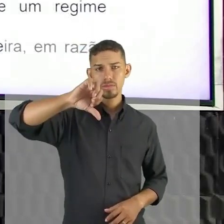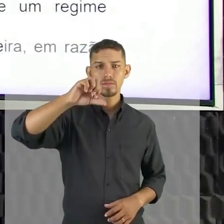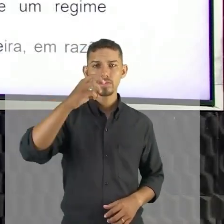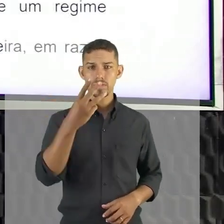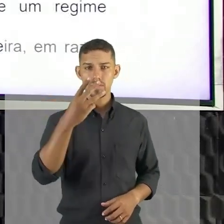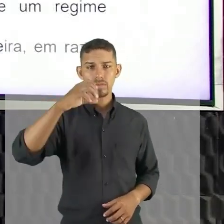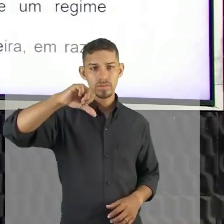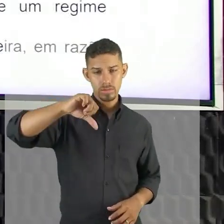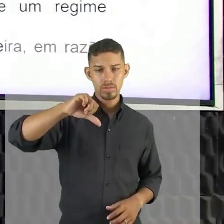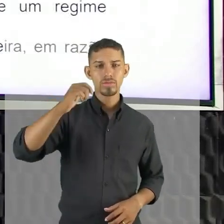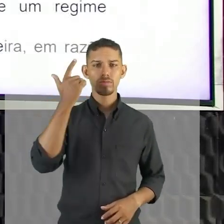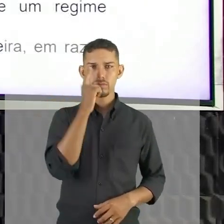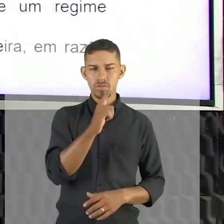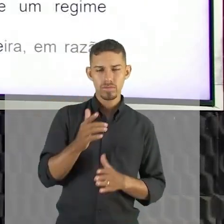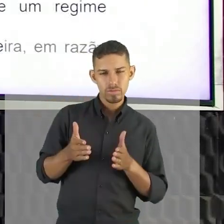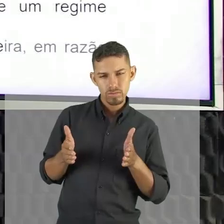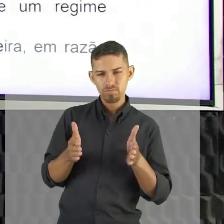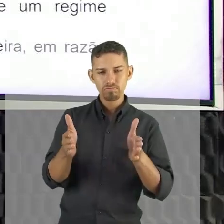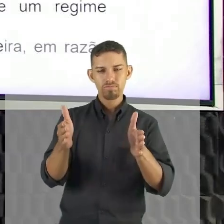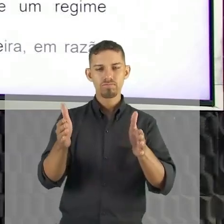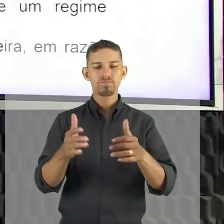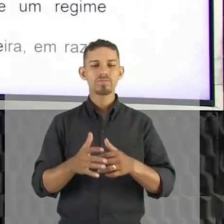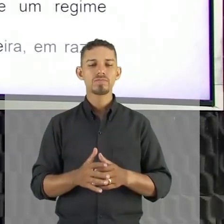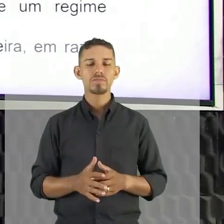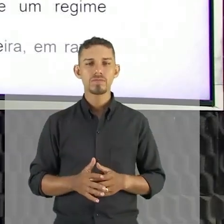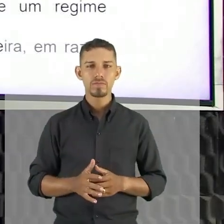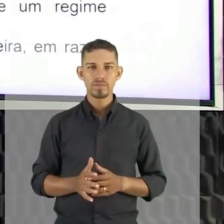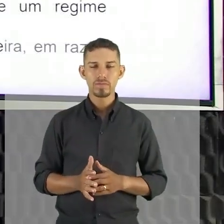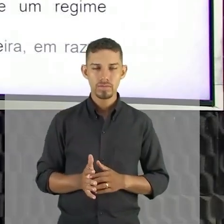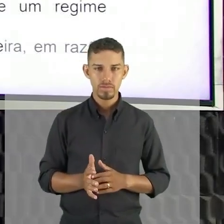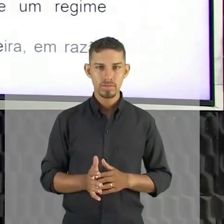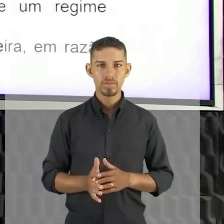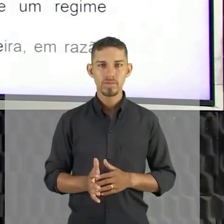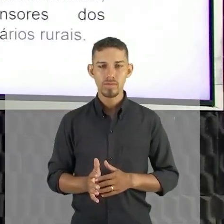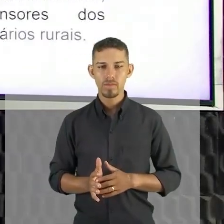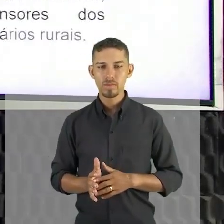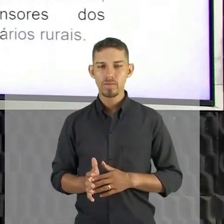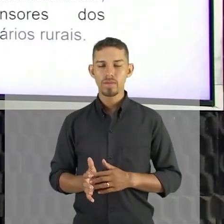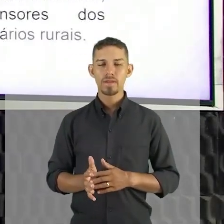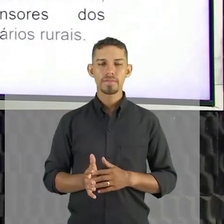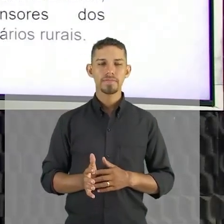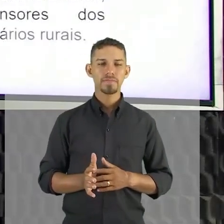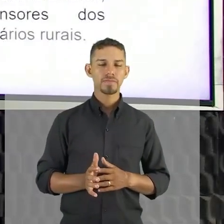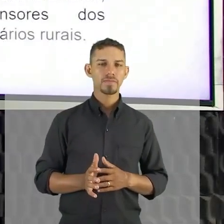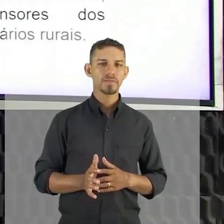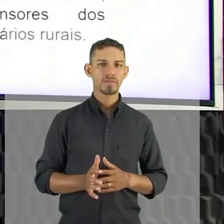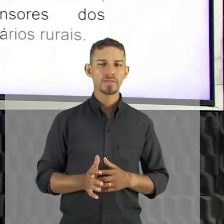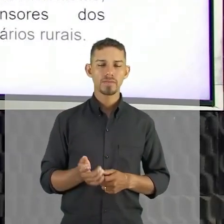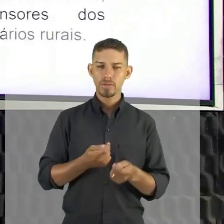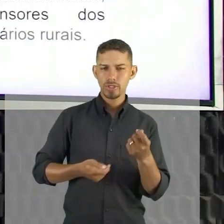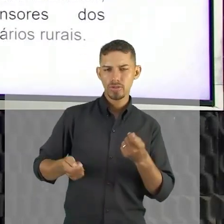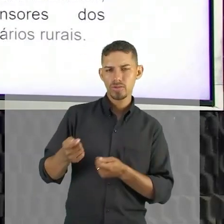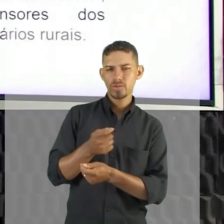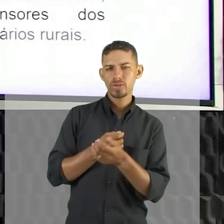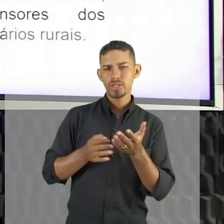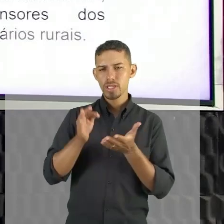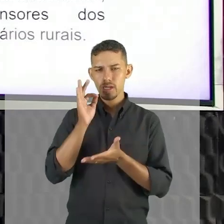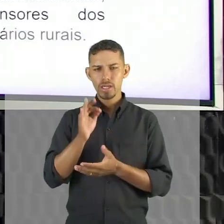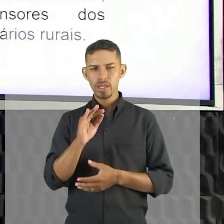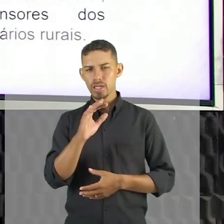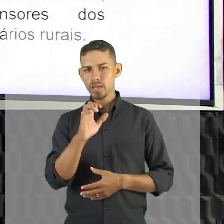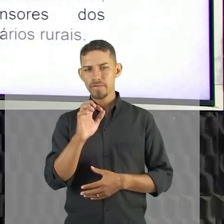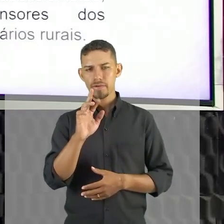em qual ele toma a dianteira desse processo. Vamos para a nossa próxima questão. Economia cafeira, o